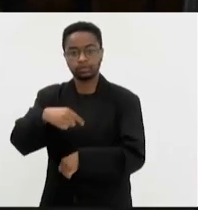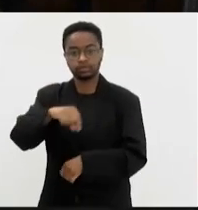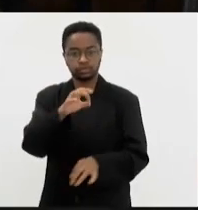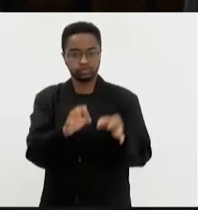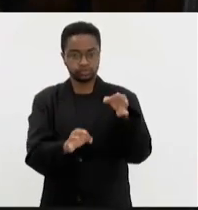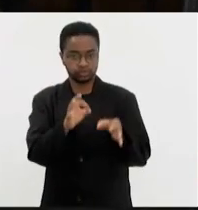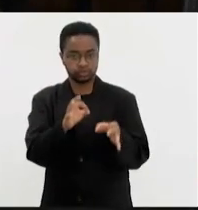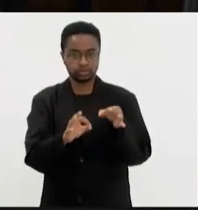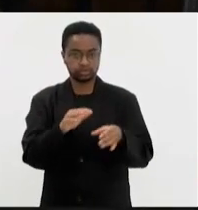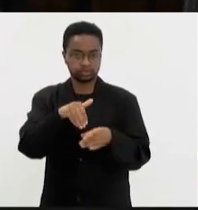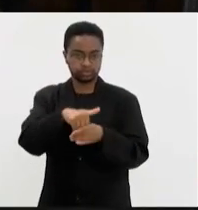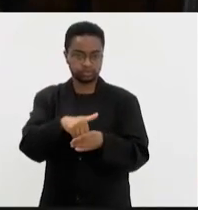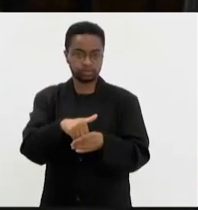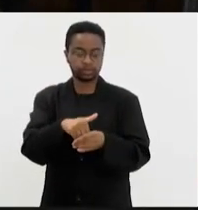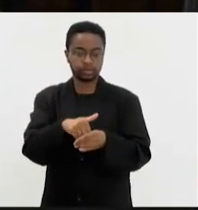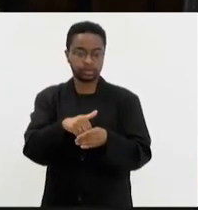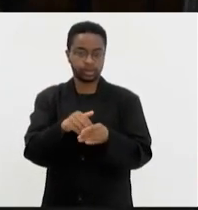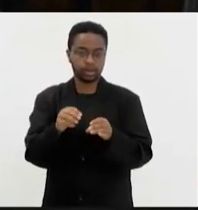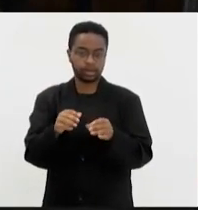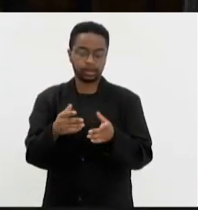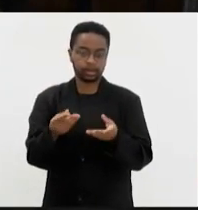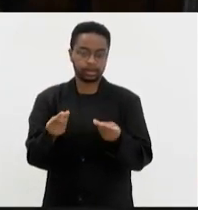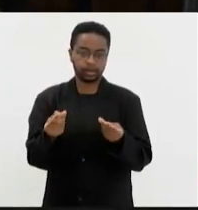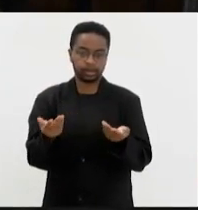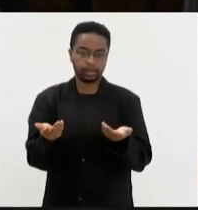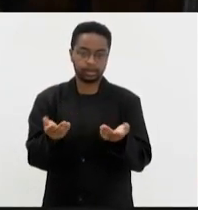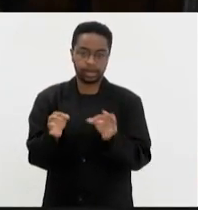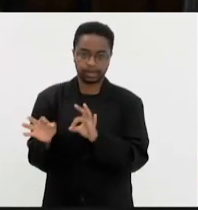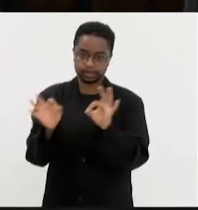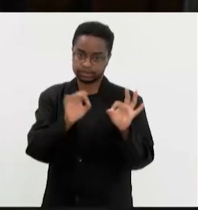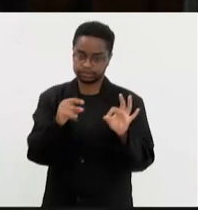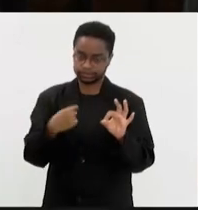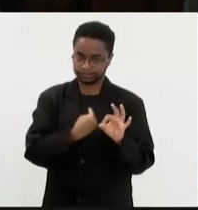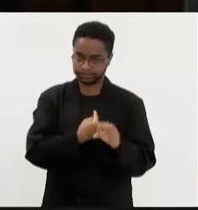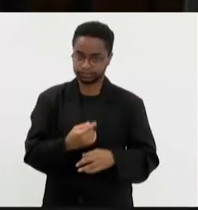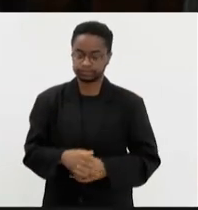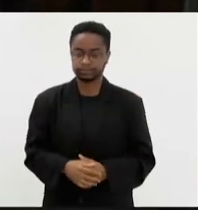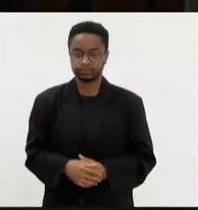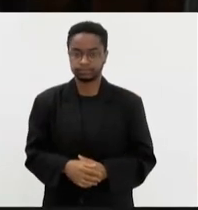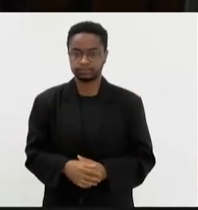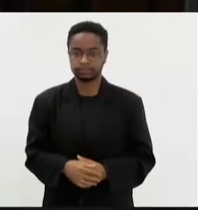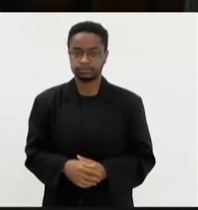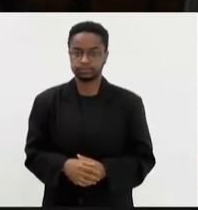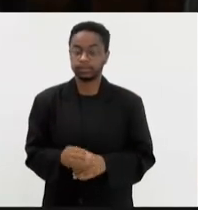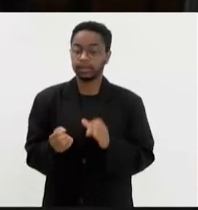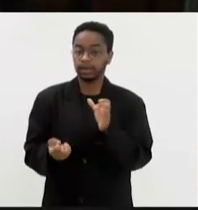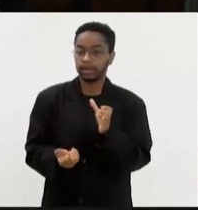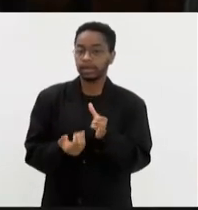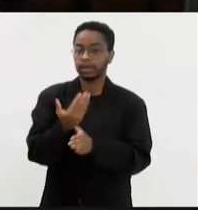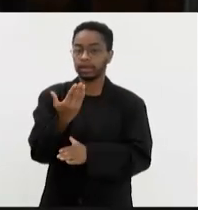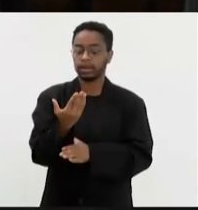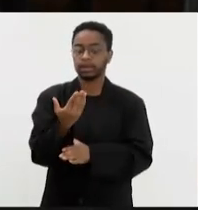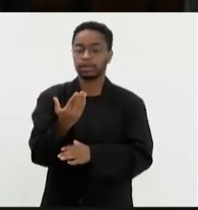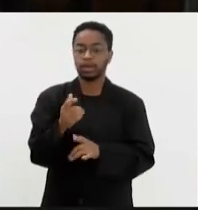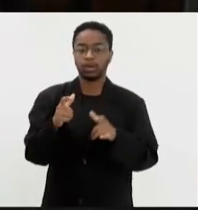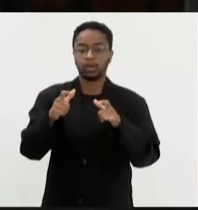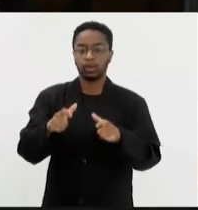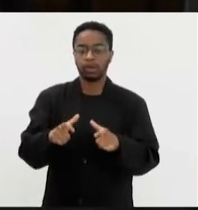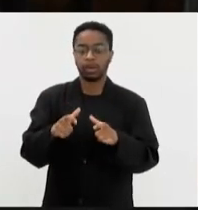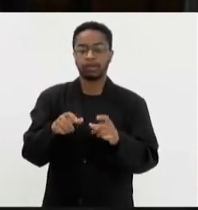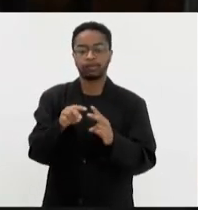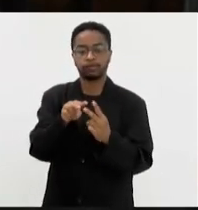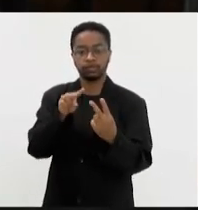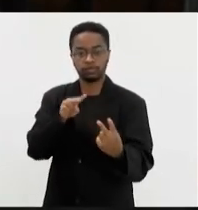eleitorais que nos nos eh eh assistem a a criação de um repositório online de